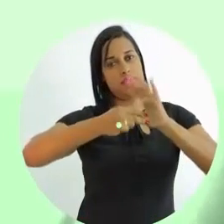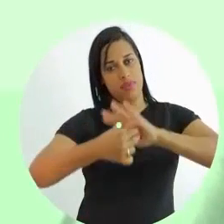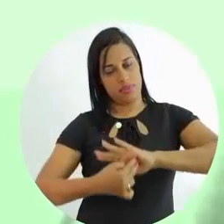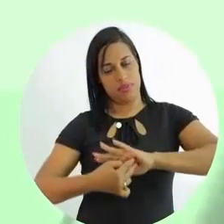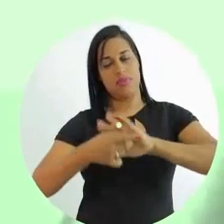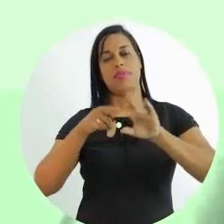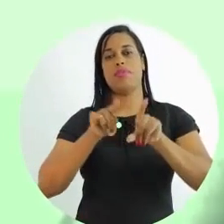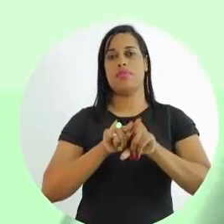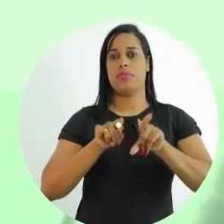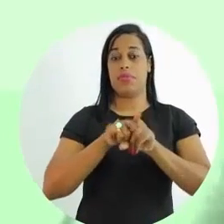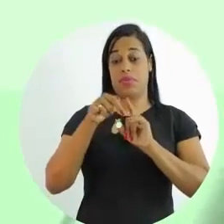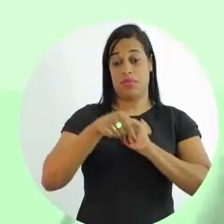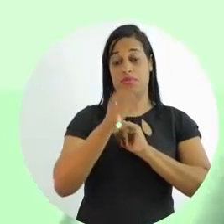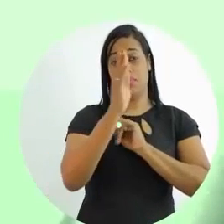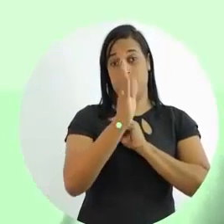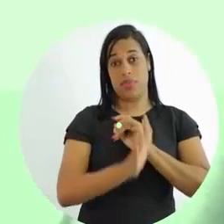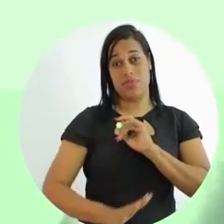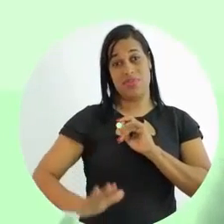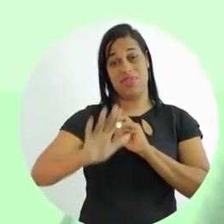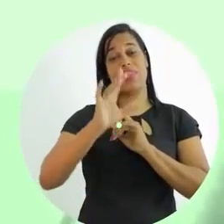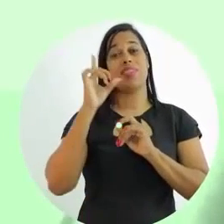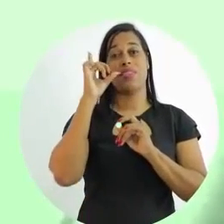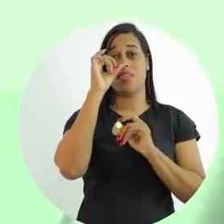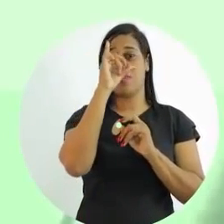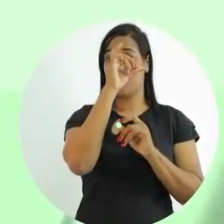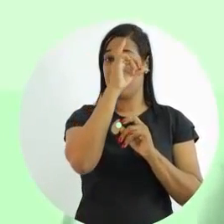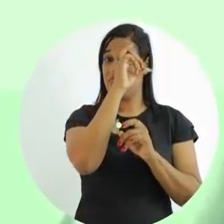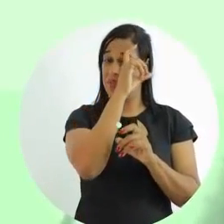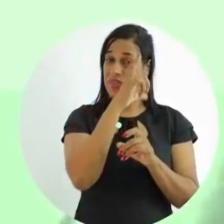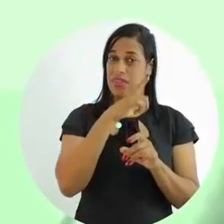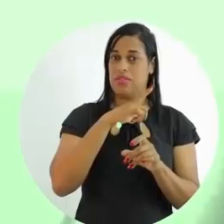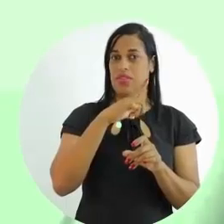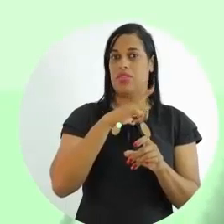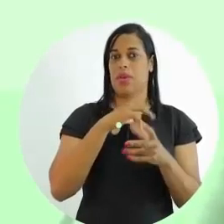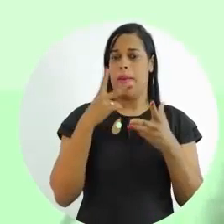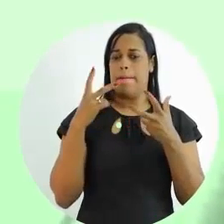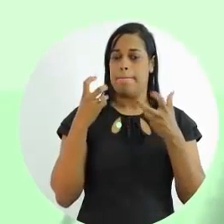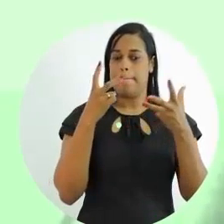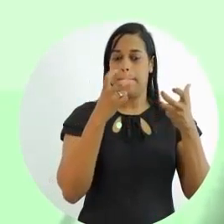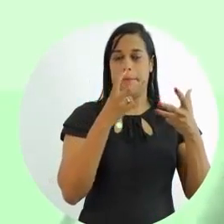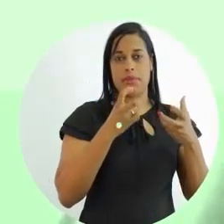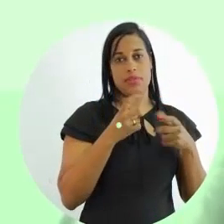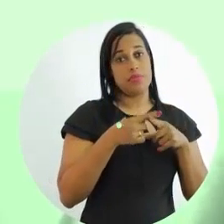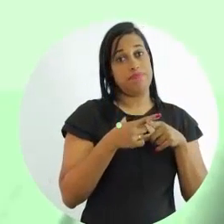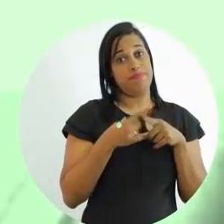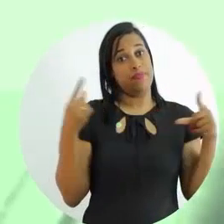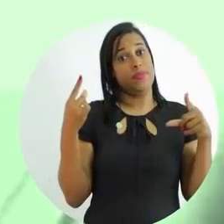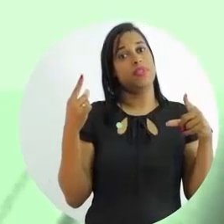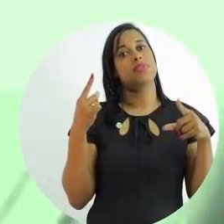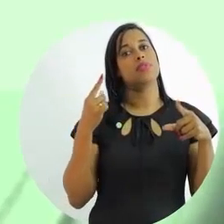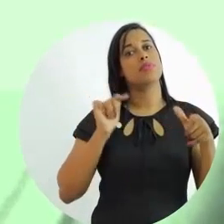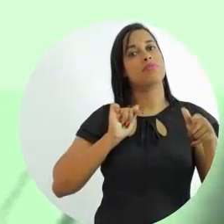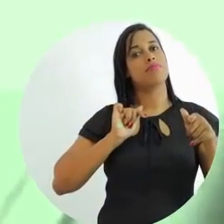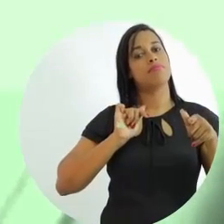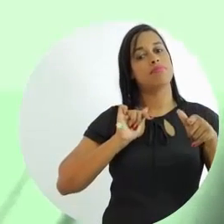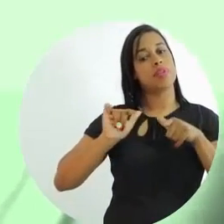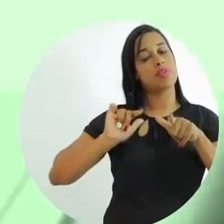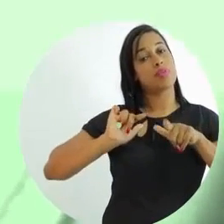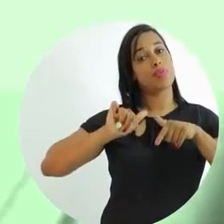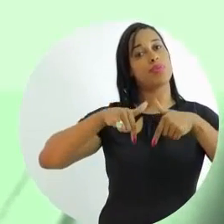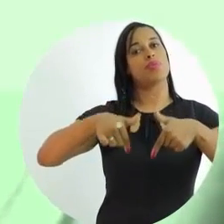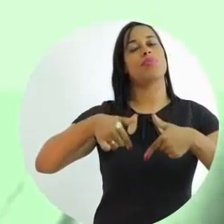nossa República, mesmo diante de algumas dificuldades que é possível perceber, mas onde o movimento